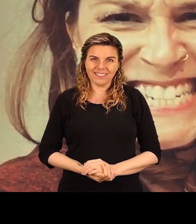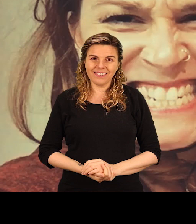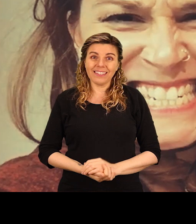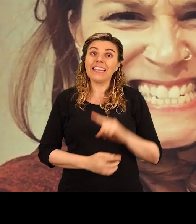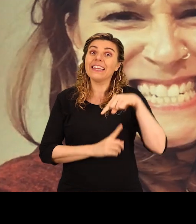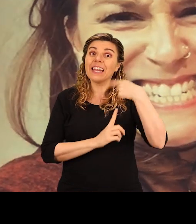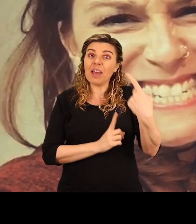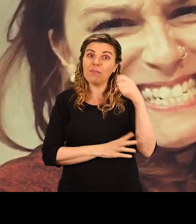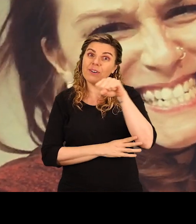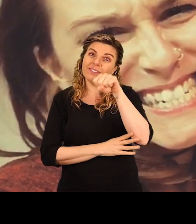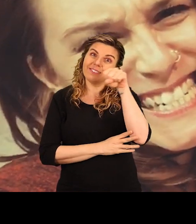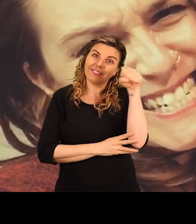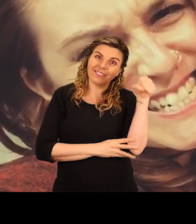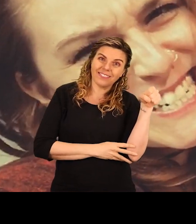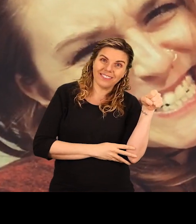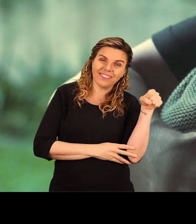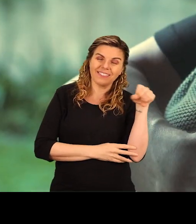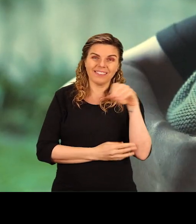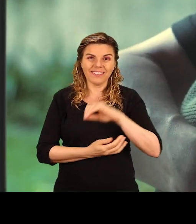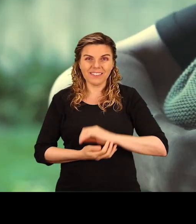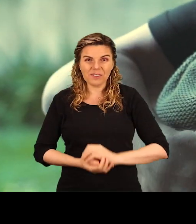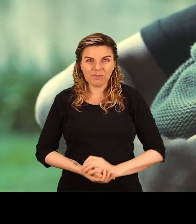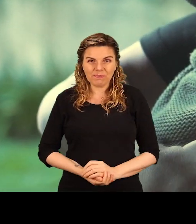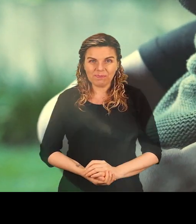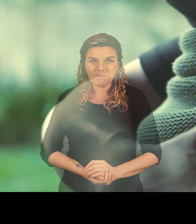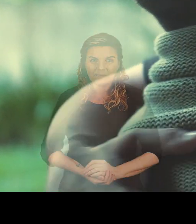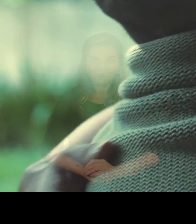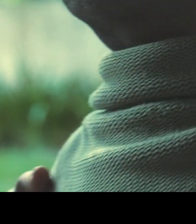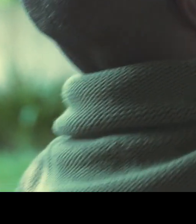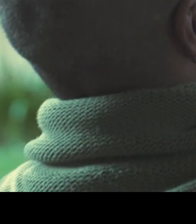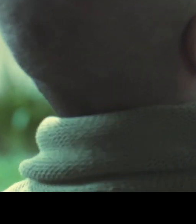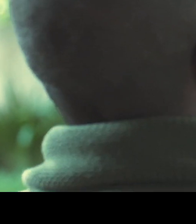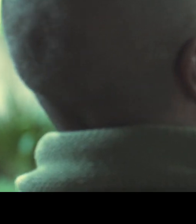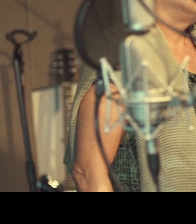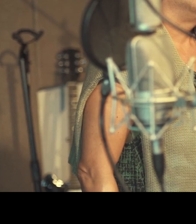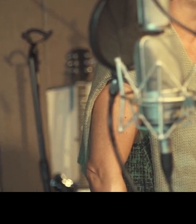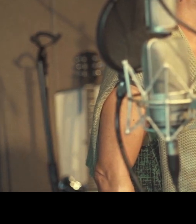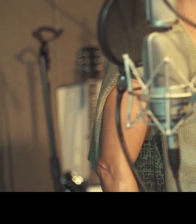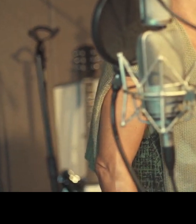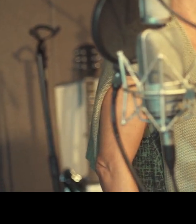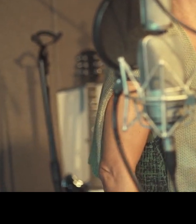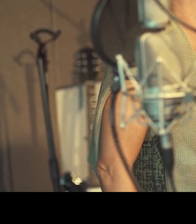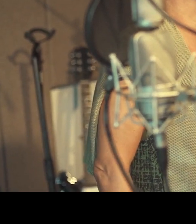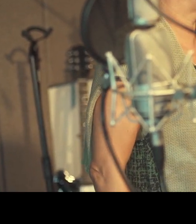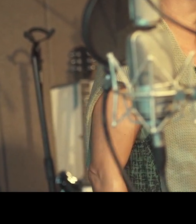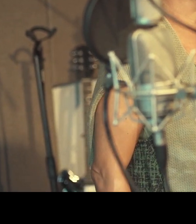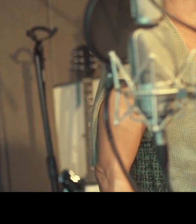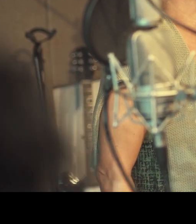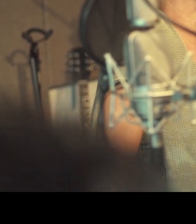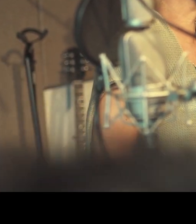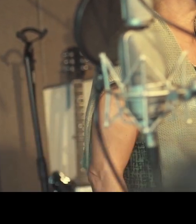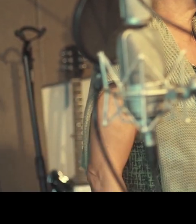E você gira a cabeça levemente. Inclina a cabeça para a esquerda e contraem o rosto. Estevão e Neca se abraçam sorrindo. Ele é um jovem